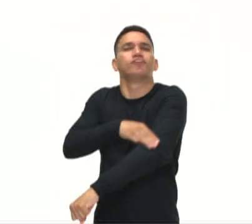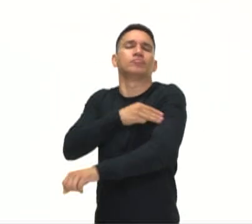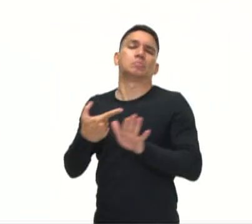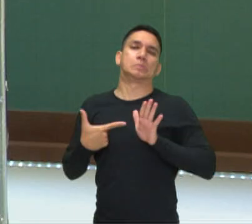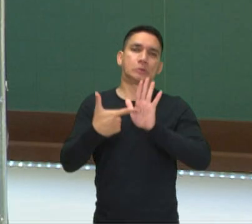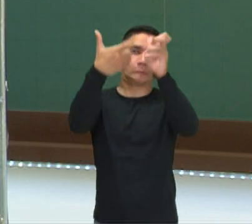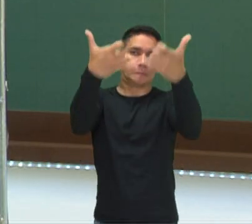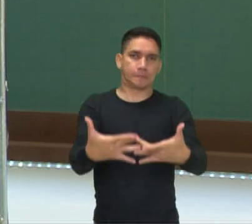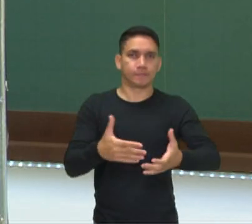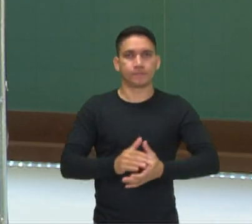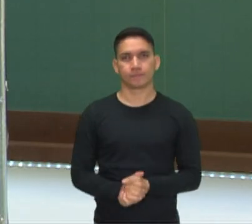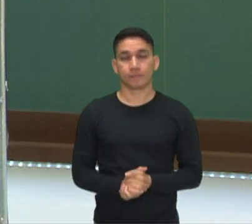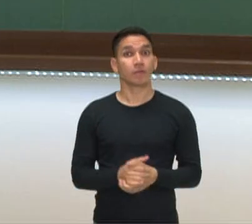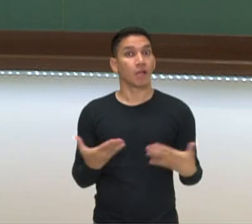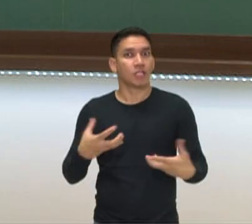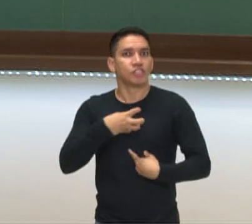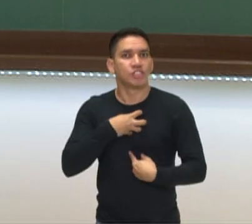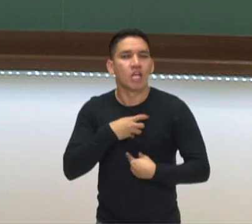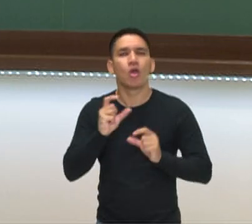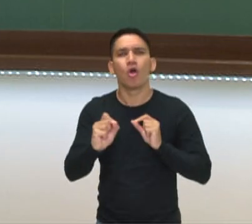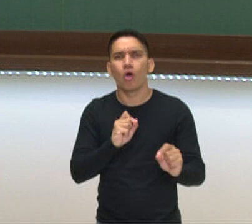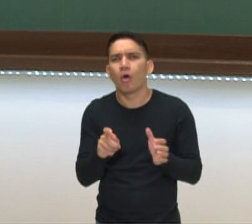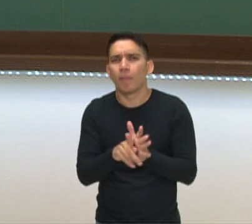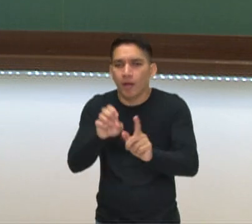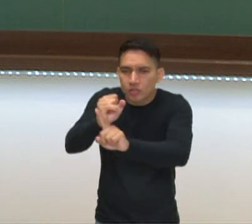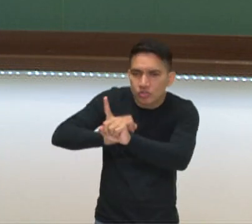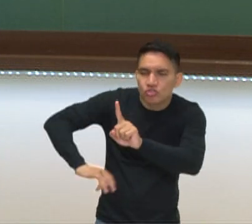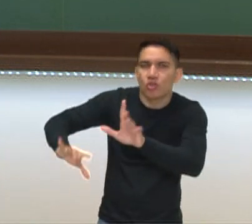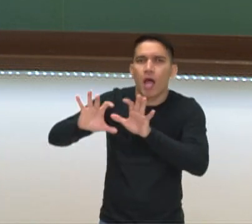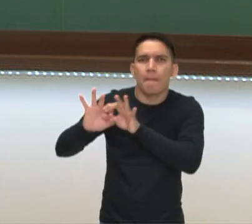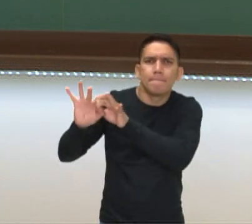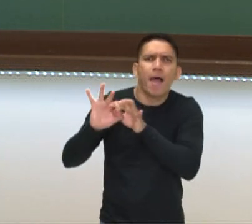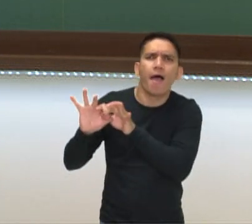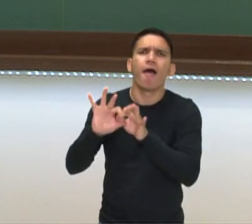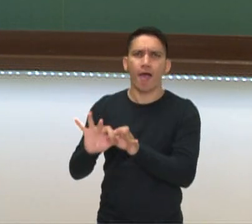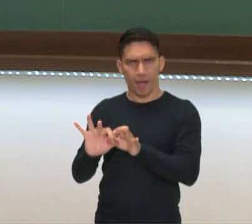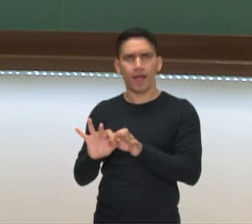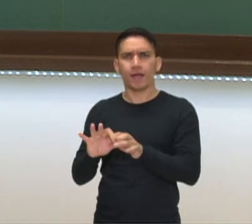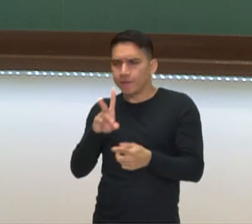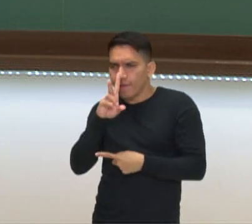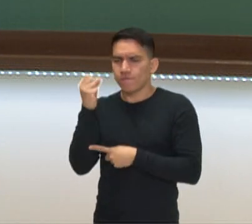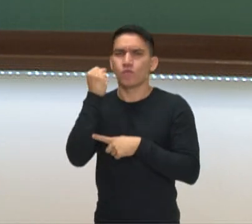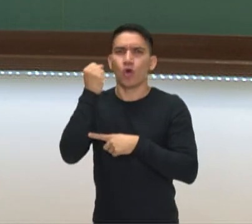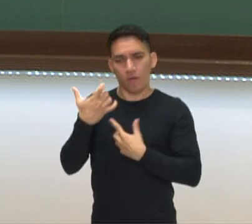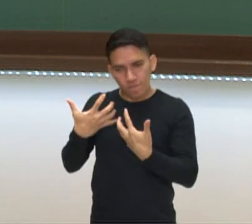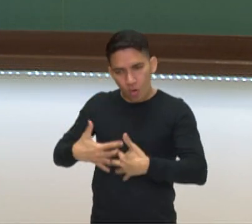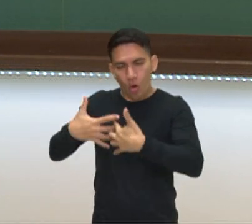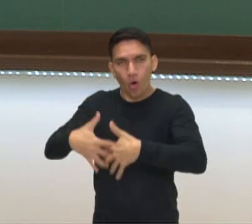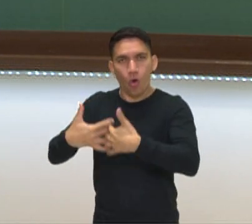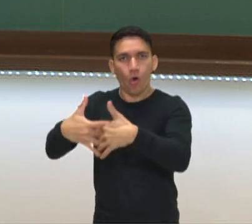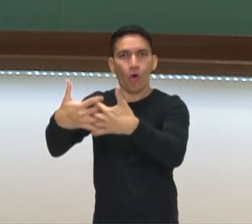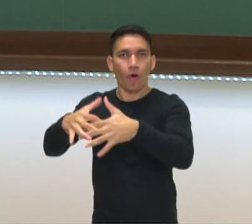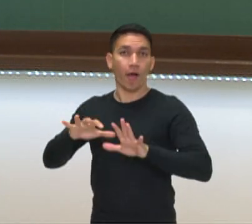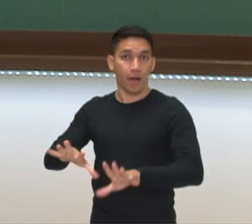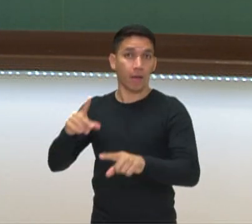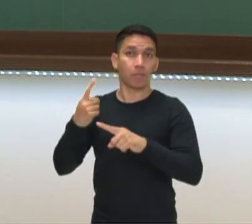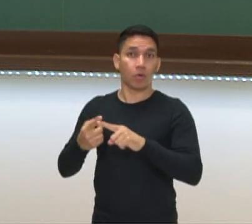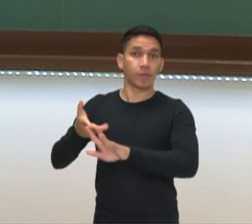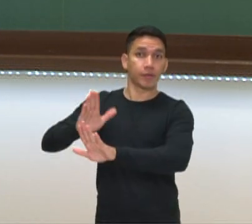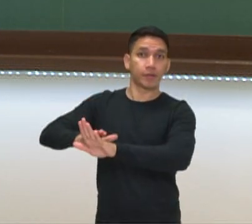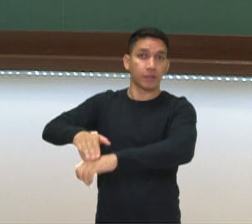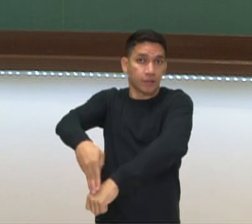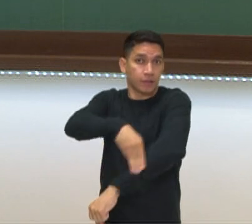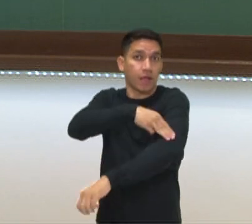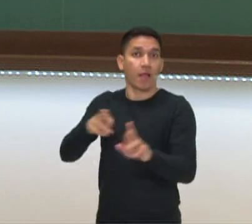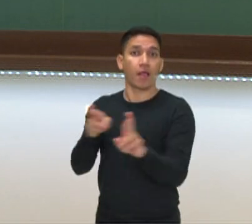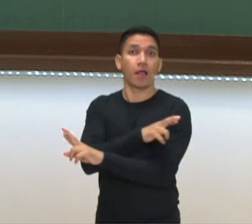para vocês. Então, essa forma da sociedade ficar coesa e funcionando bem é através dessa moral, que tem